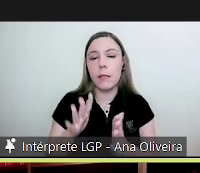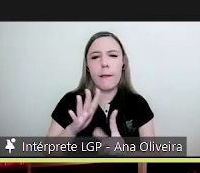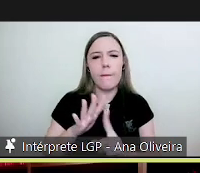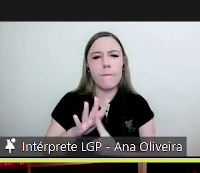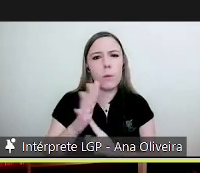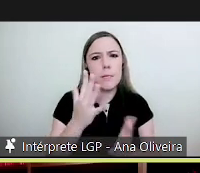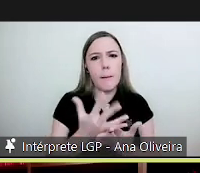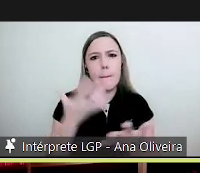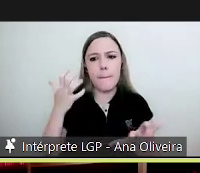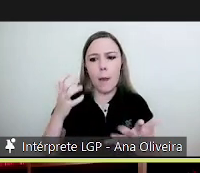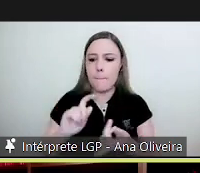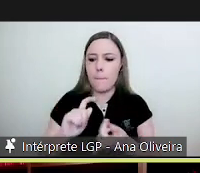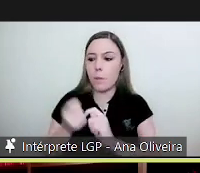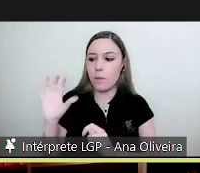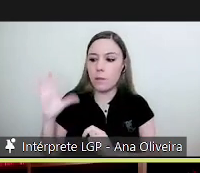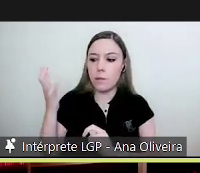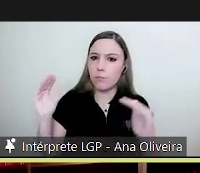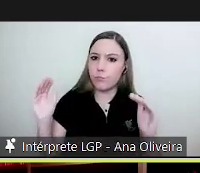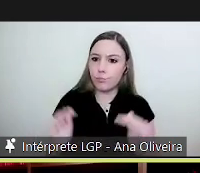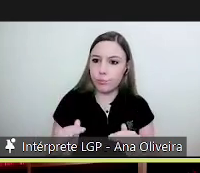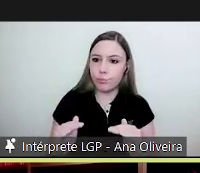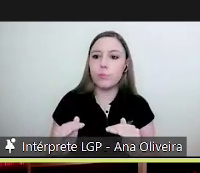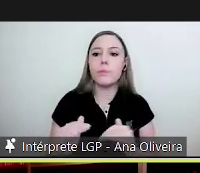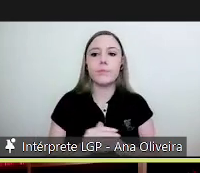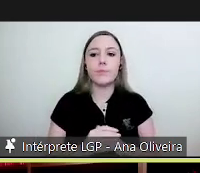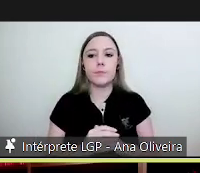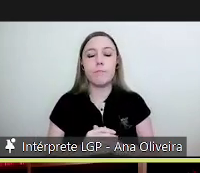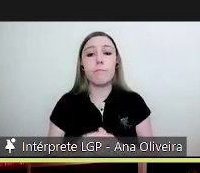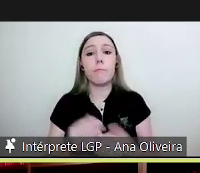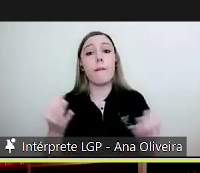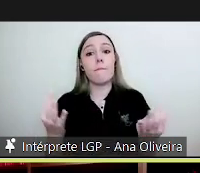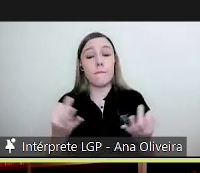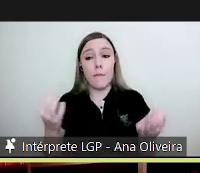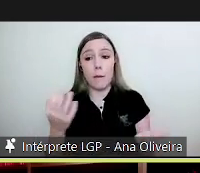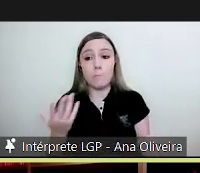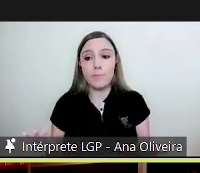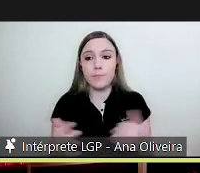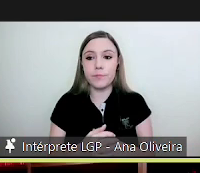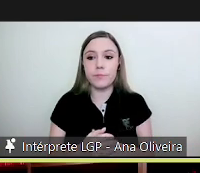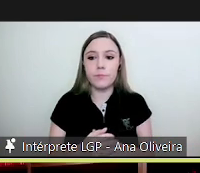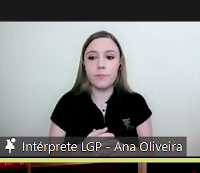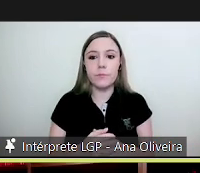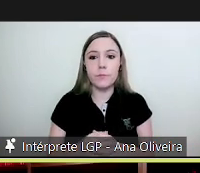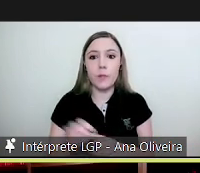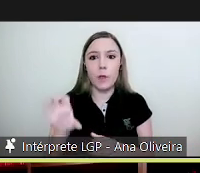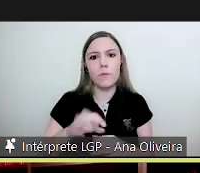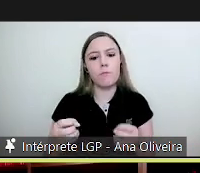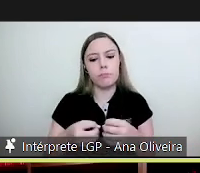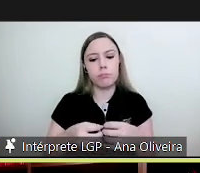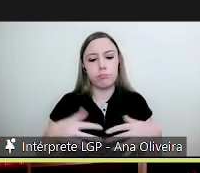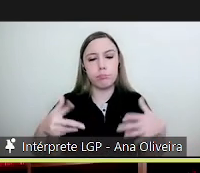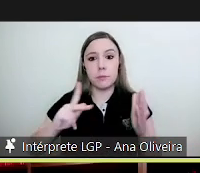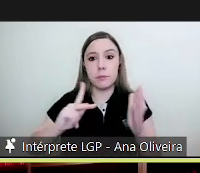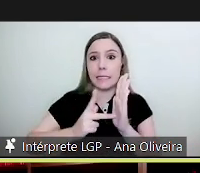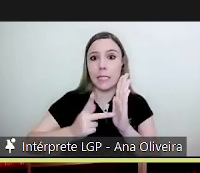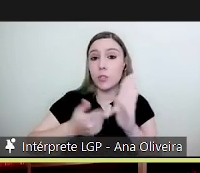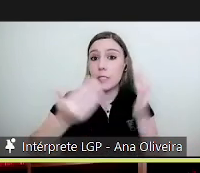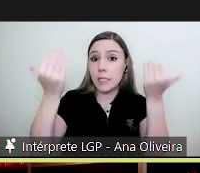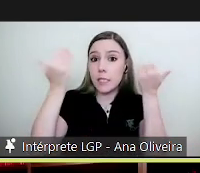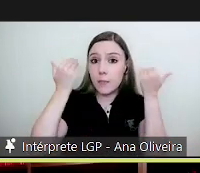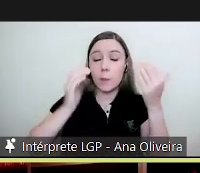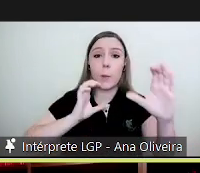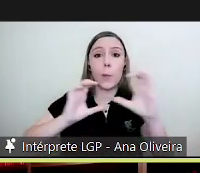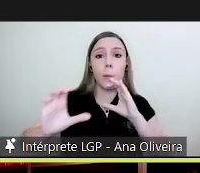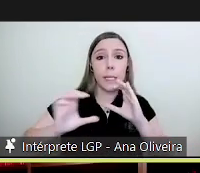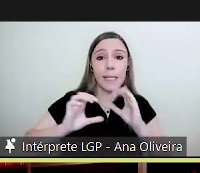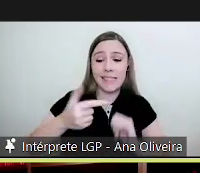impacto na mudança climática. Na verdade, a aplicação crescente das tecnologias de informação e de